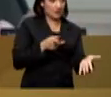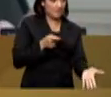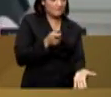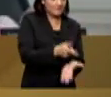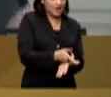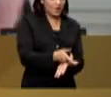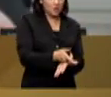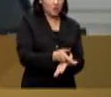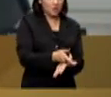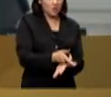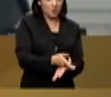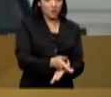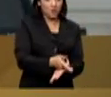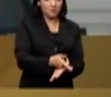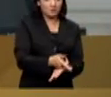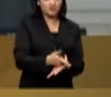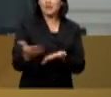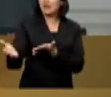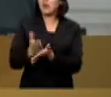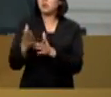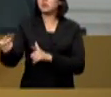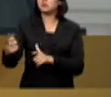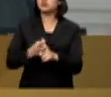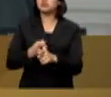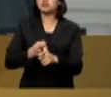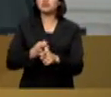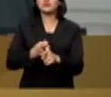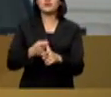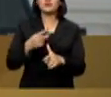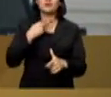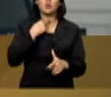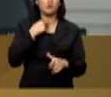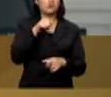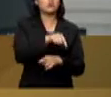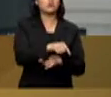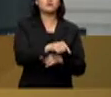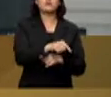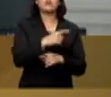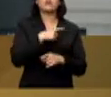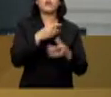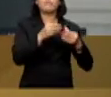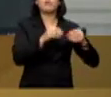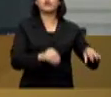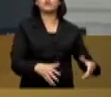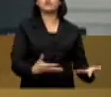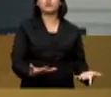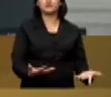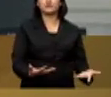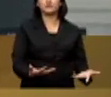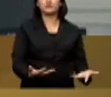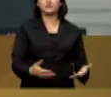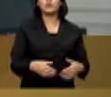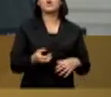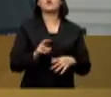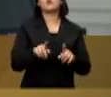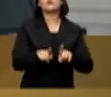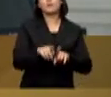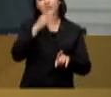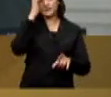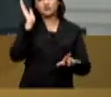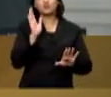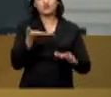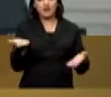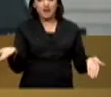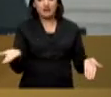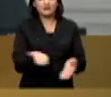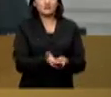que continuaram inadimplentes ou aqueles que entraram com ações judiciais ainda